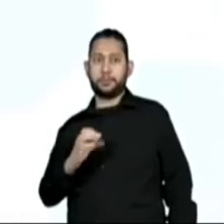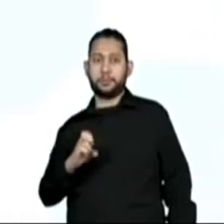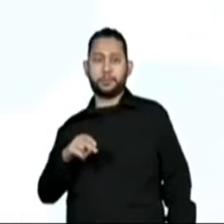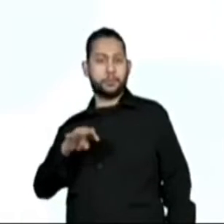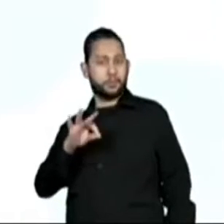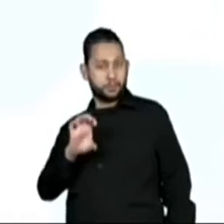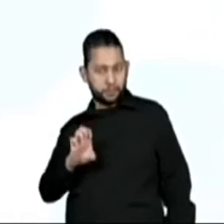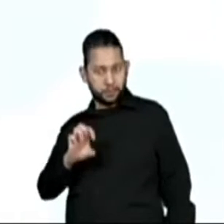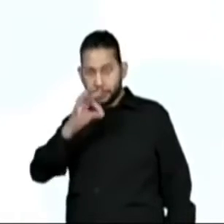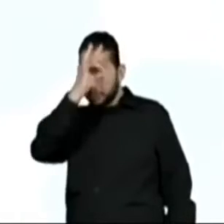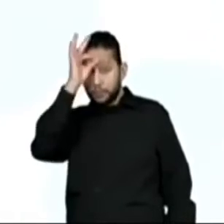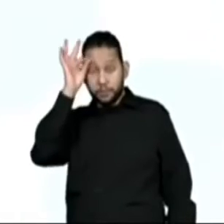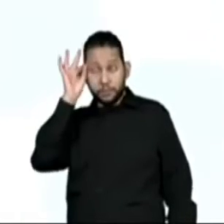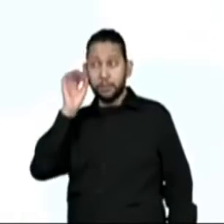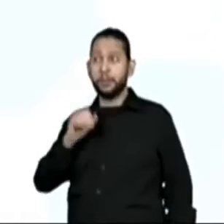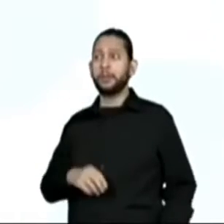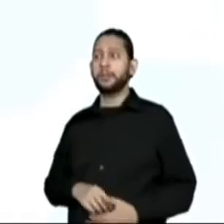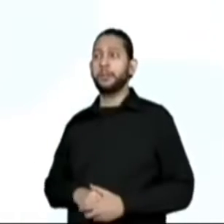Linda.